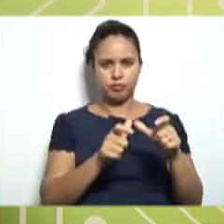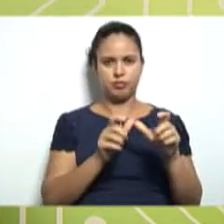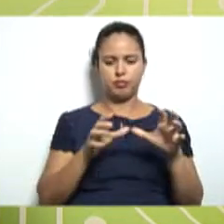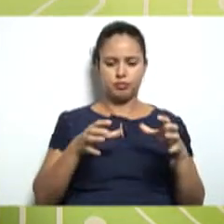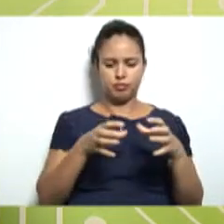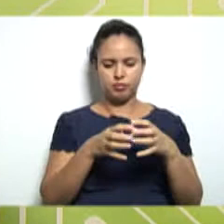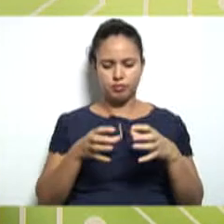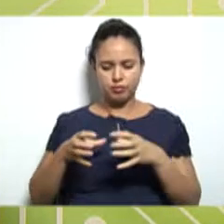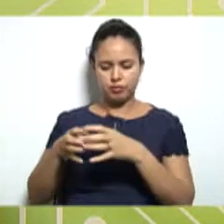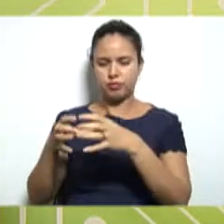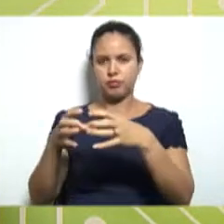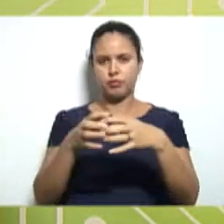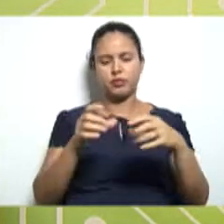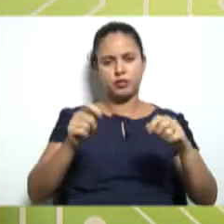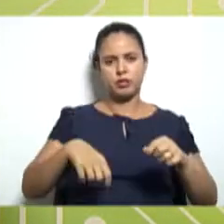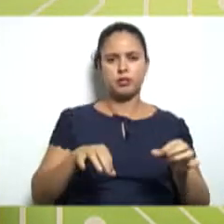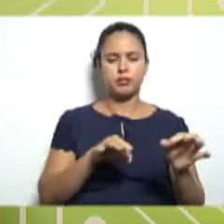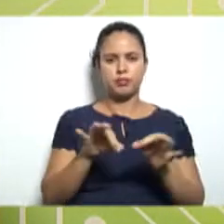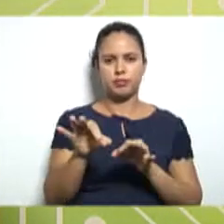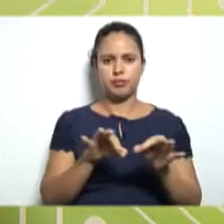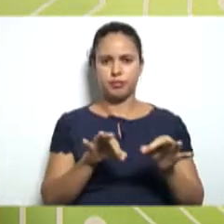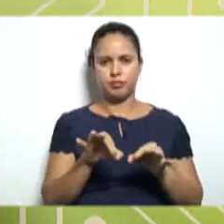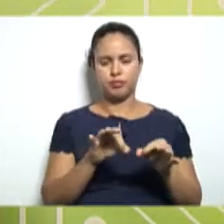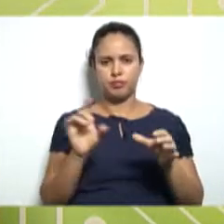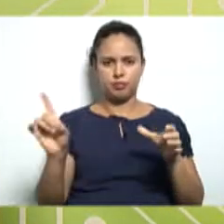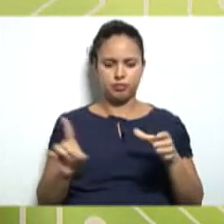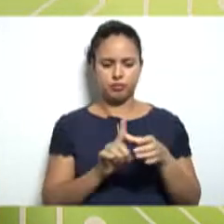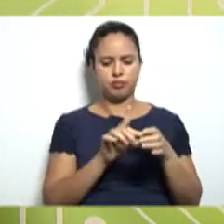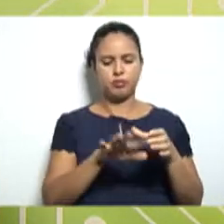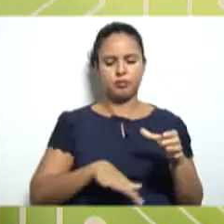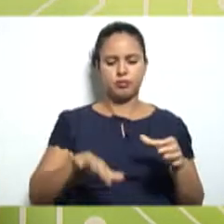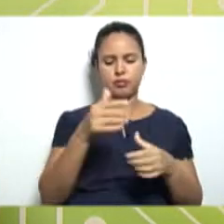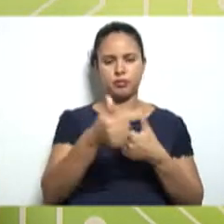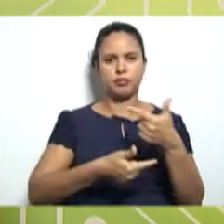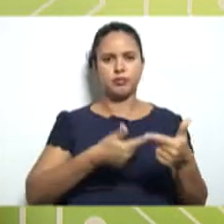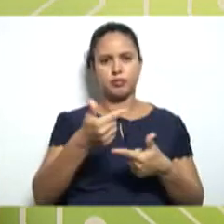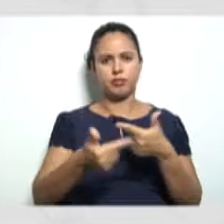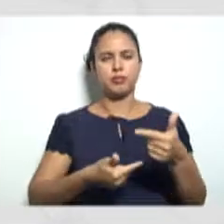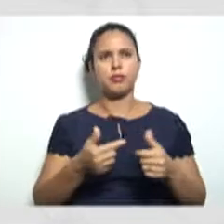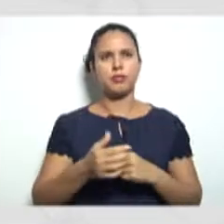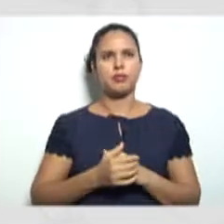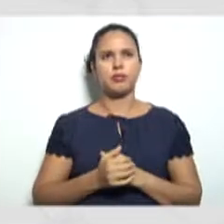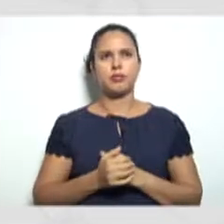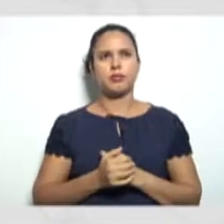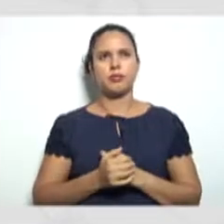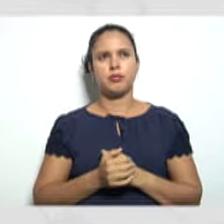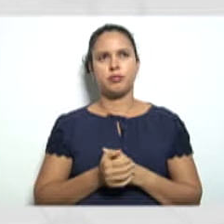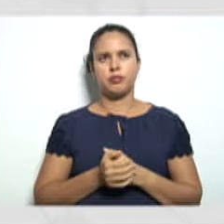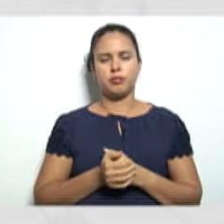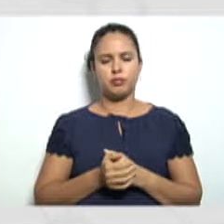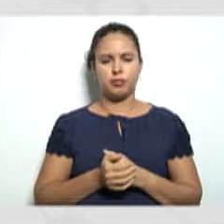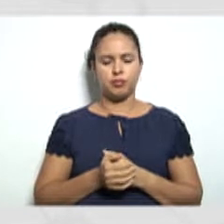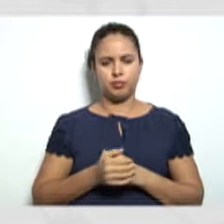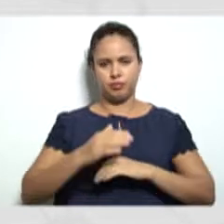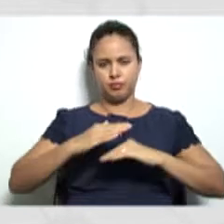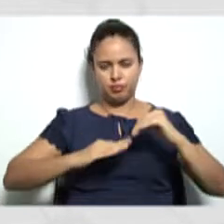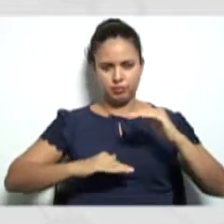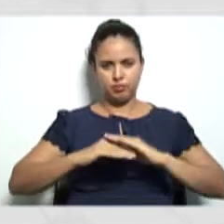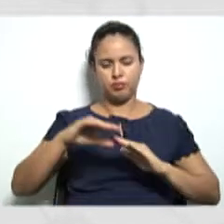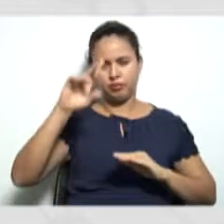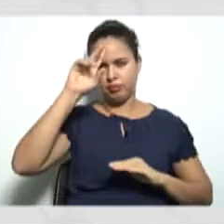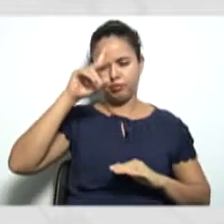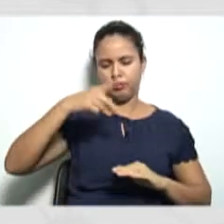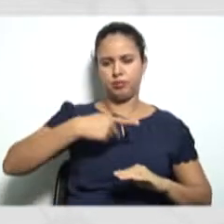organizados, muitas outras áreas de trabalho podem ficar nesse ramo do trabalho. A gente vê no slide que os profissionais autônomos organizam-se em